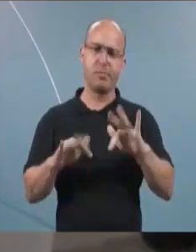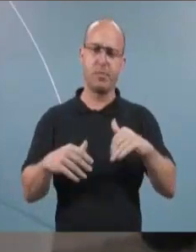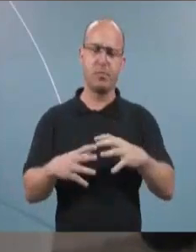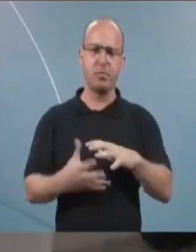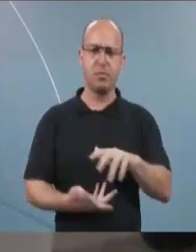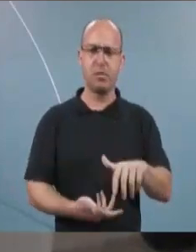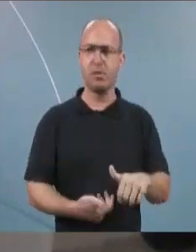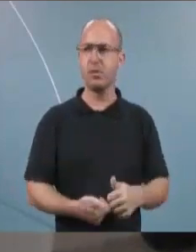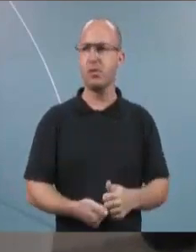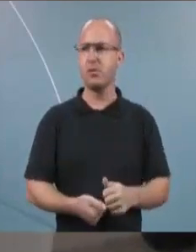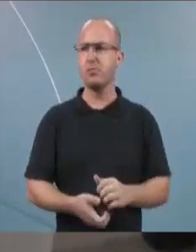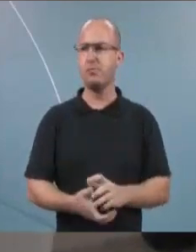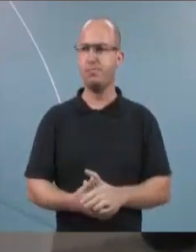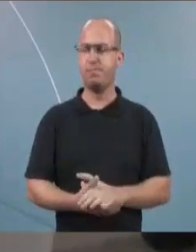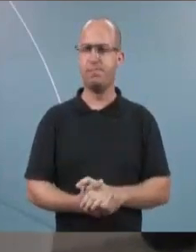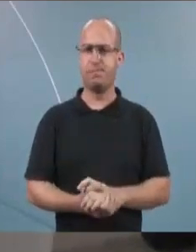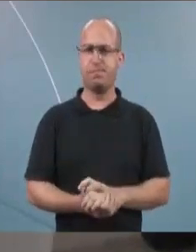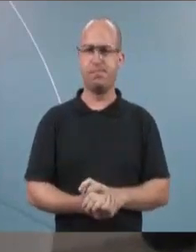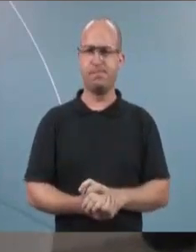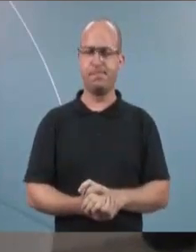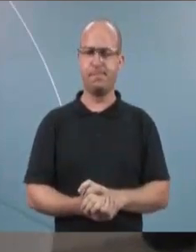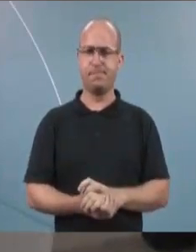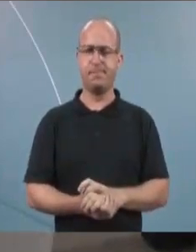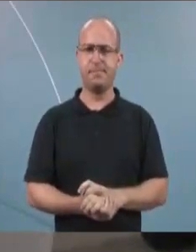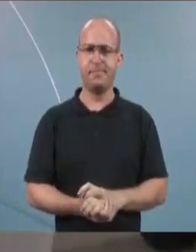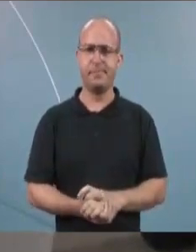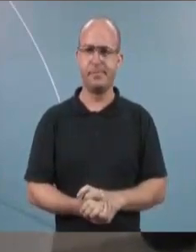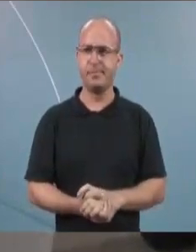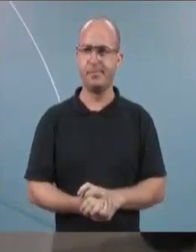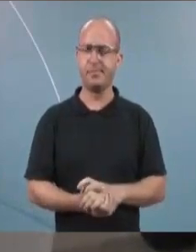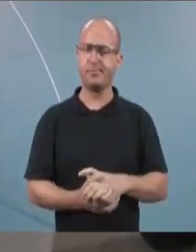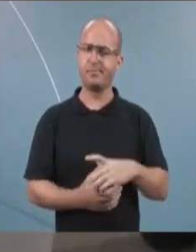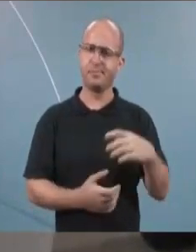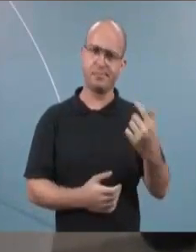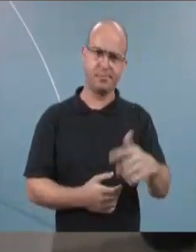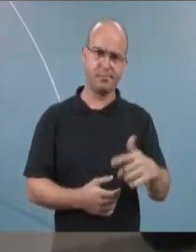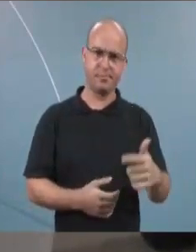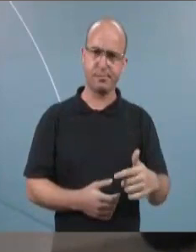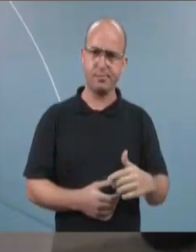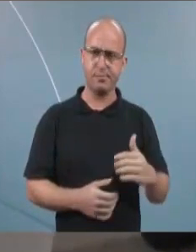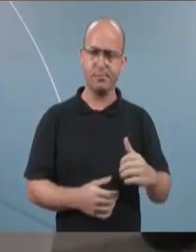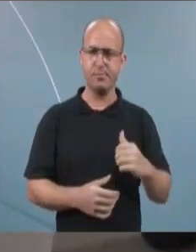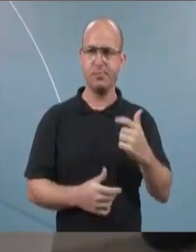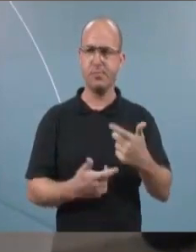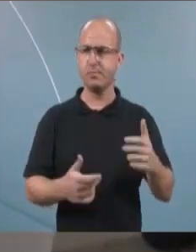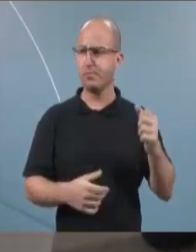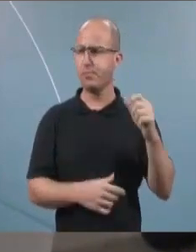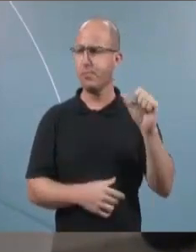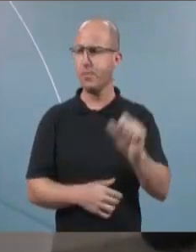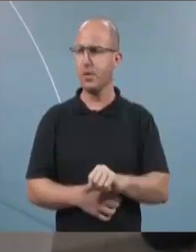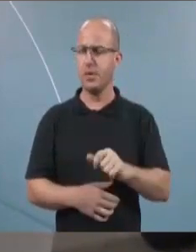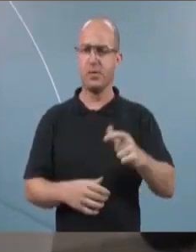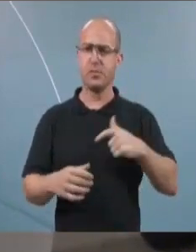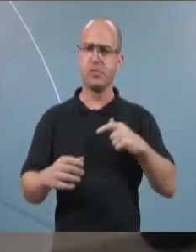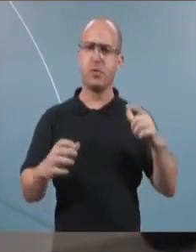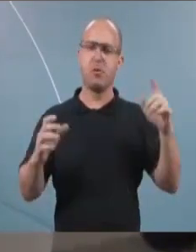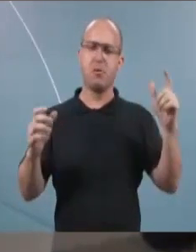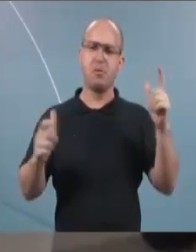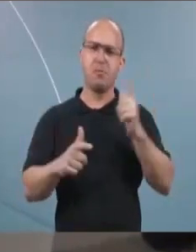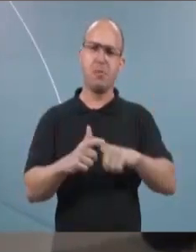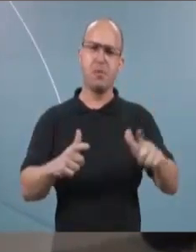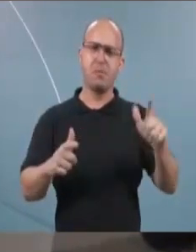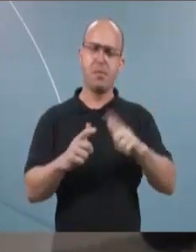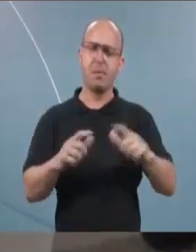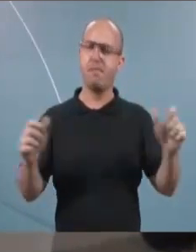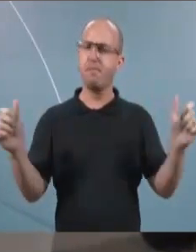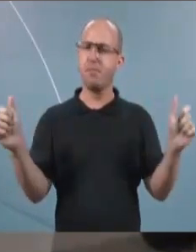tem mais outra gradação que pior do que esse é o desastre Total então eu